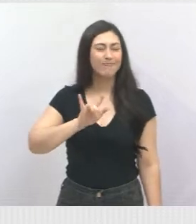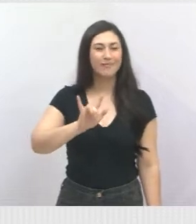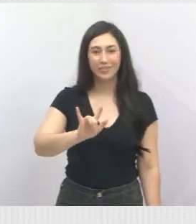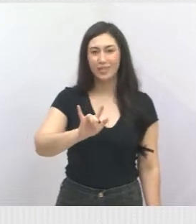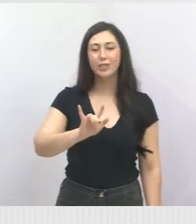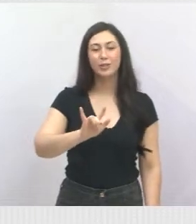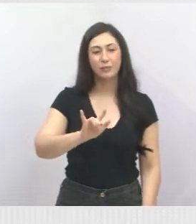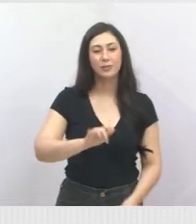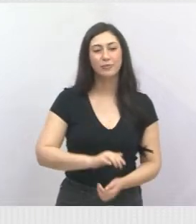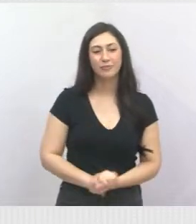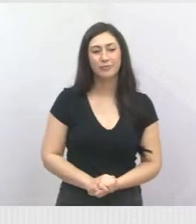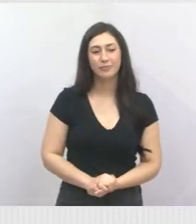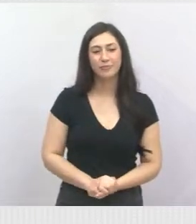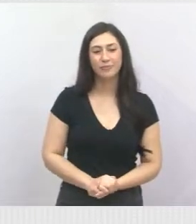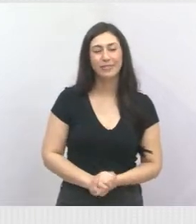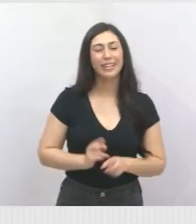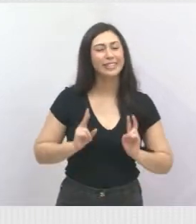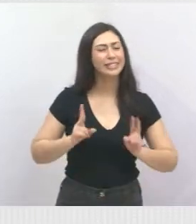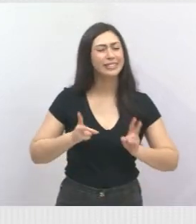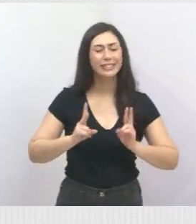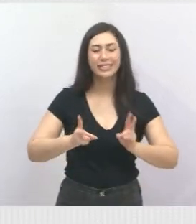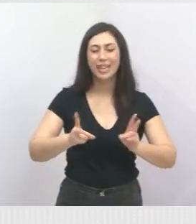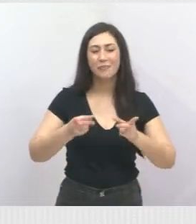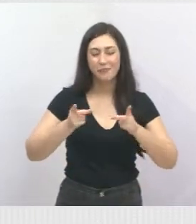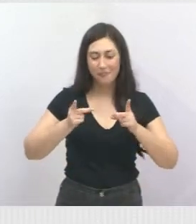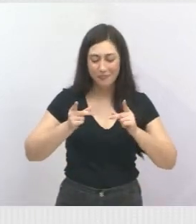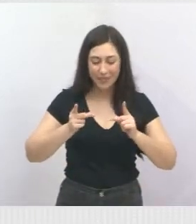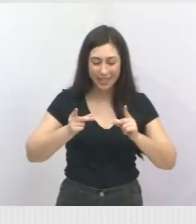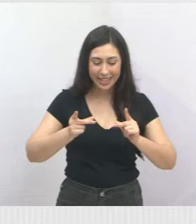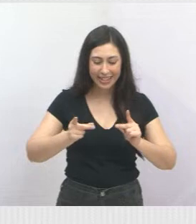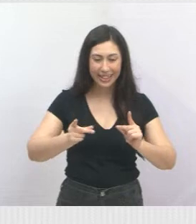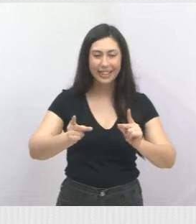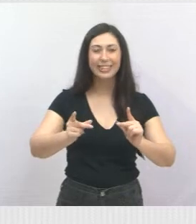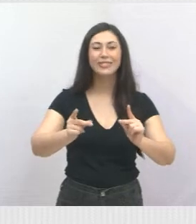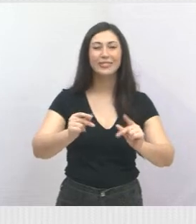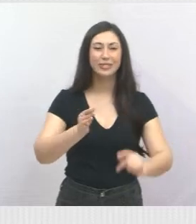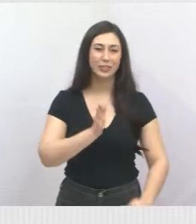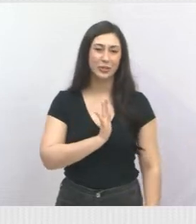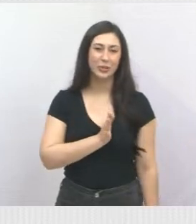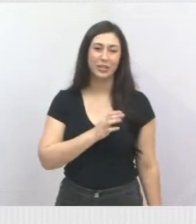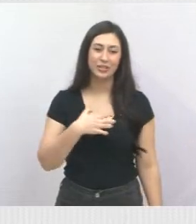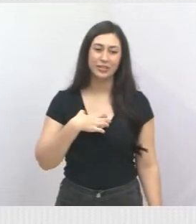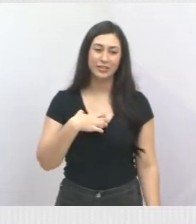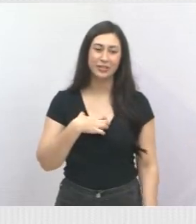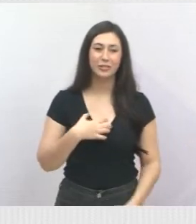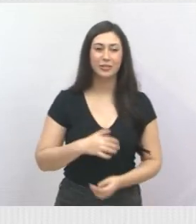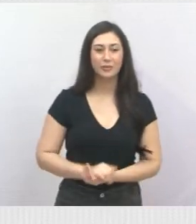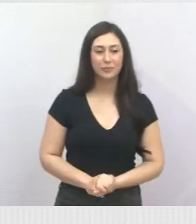muito e ficará para sempre eternizado em nossos corações.